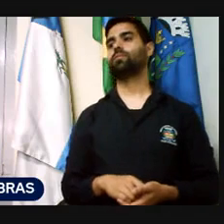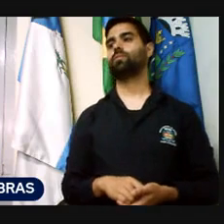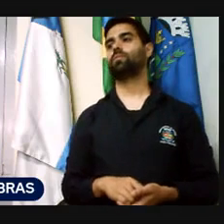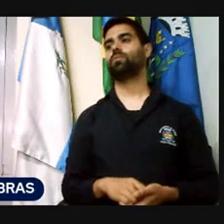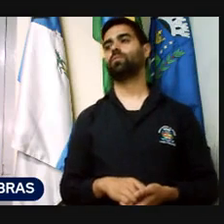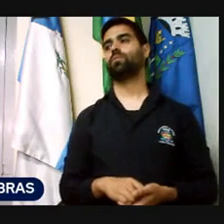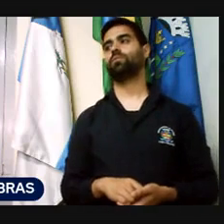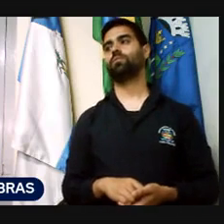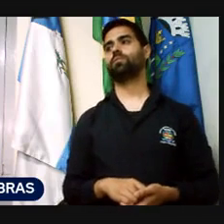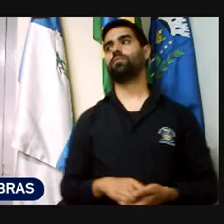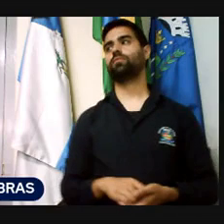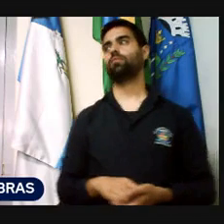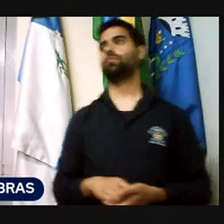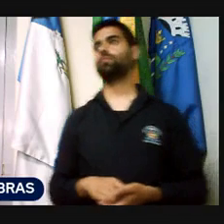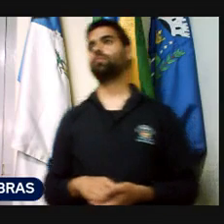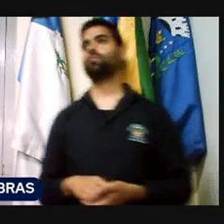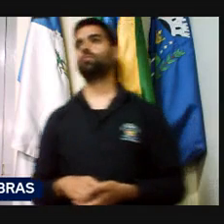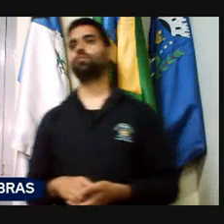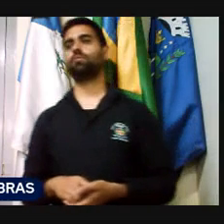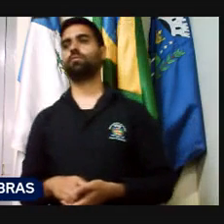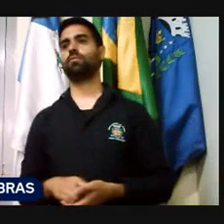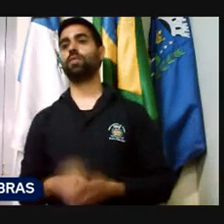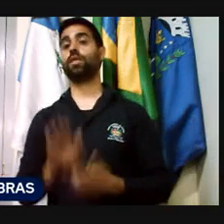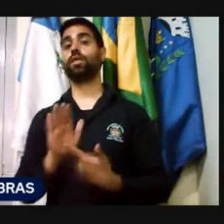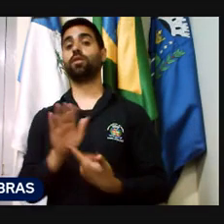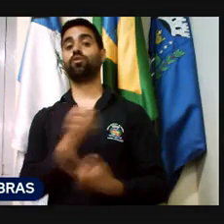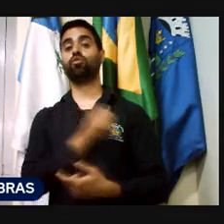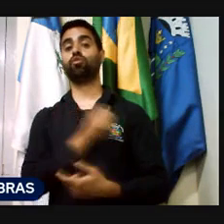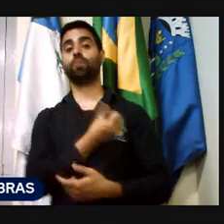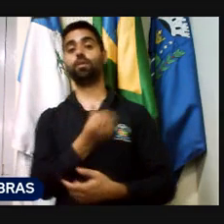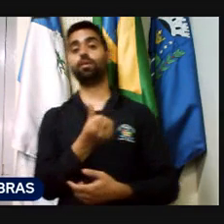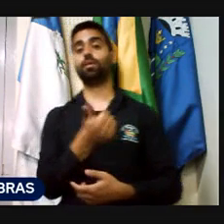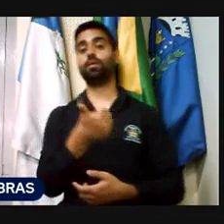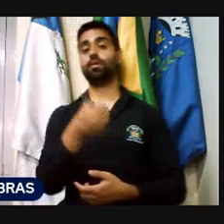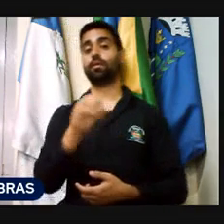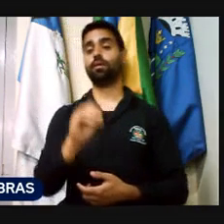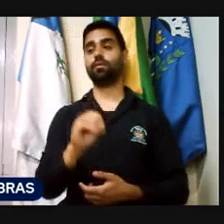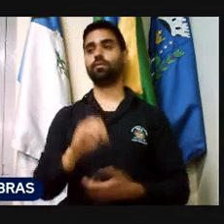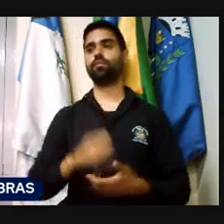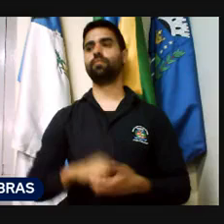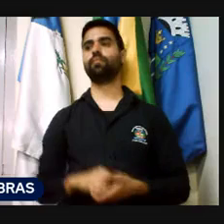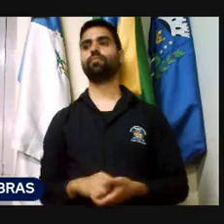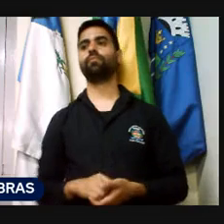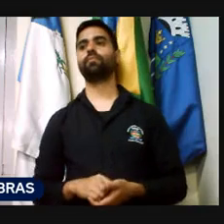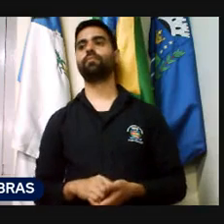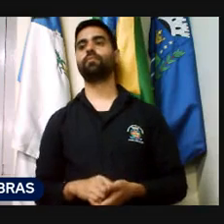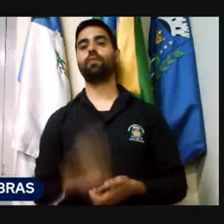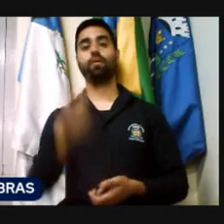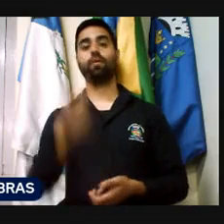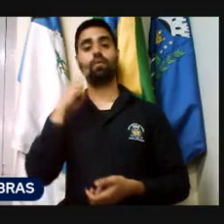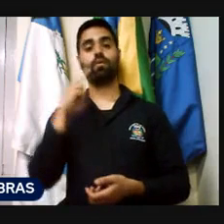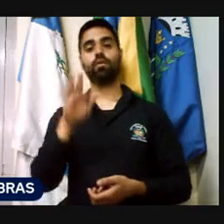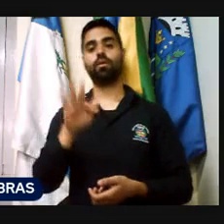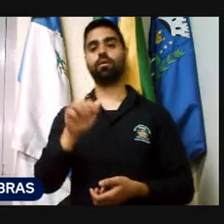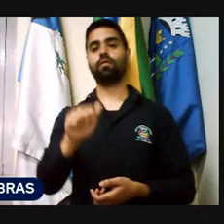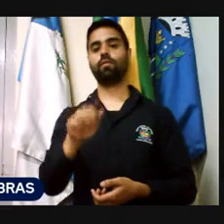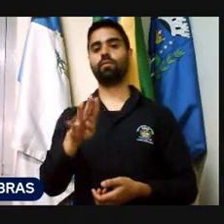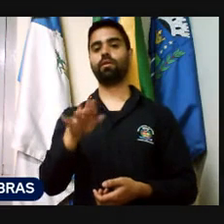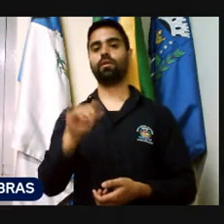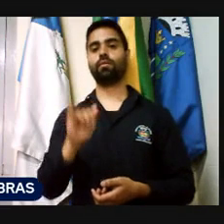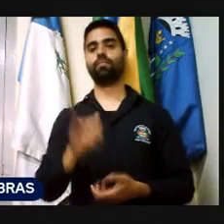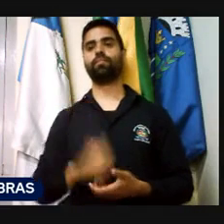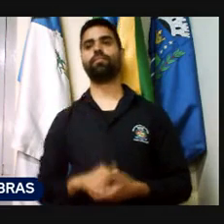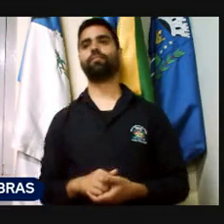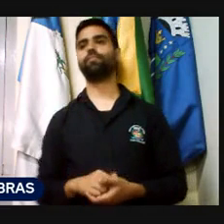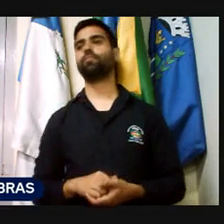Indicação número 610, ao excelentíssimo senhor presidente da Câmara Municipal, vereador José Reinaldo, a vereadora Fabiane Vasconcelos, no uso